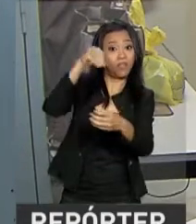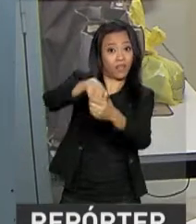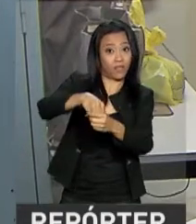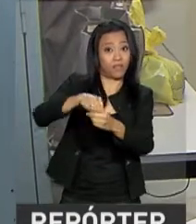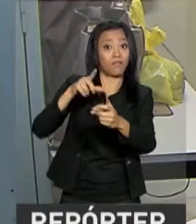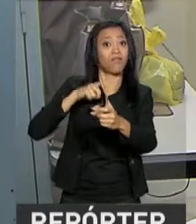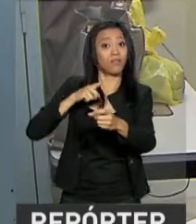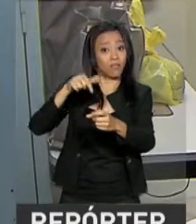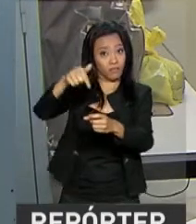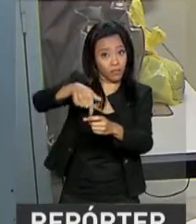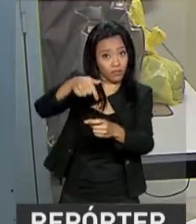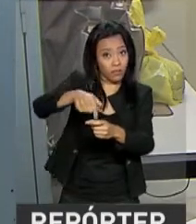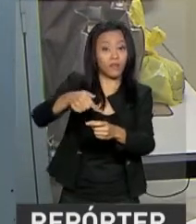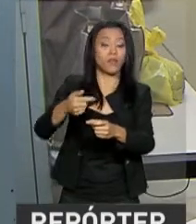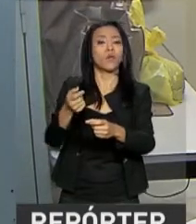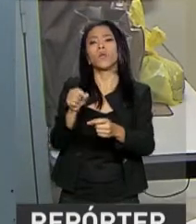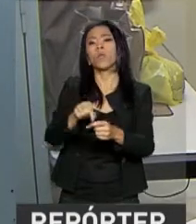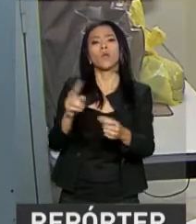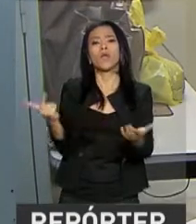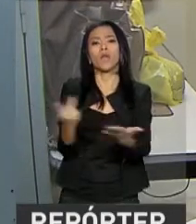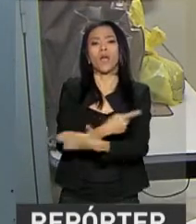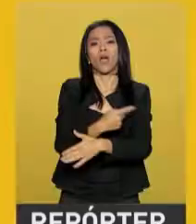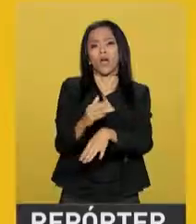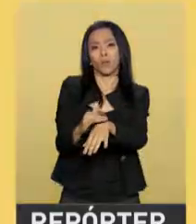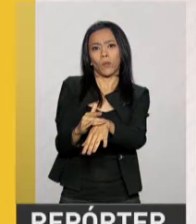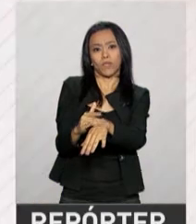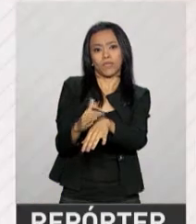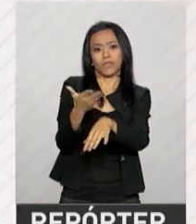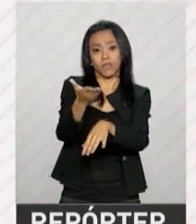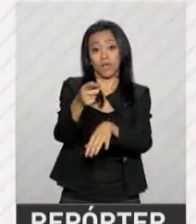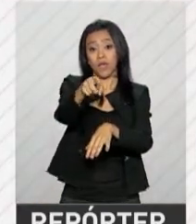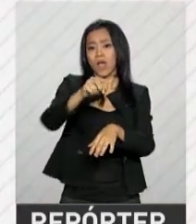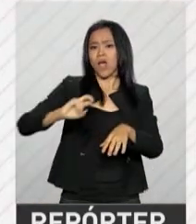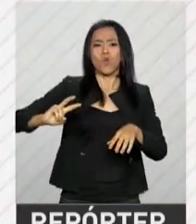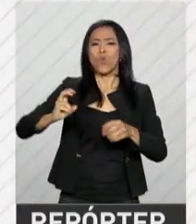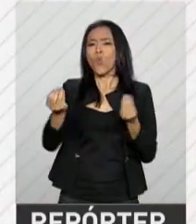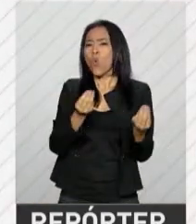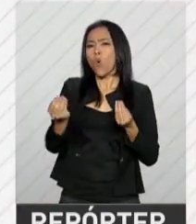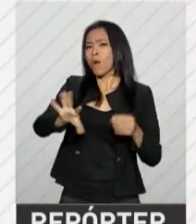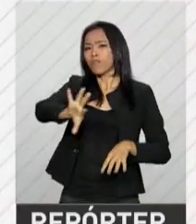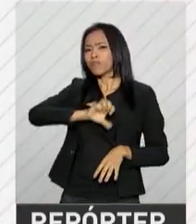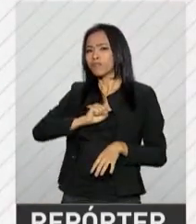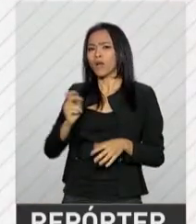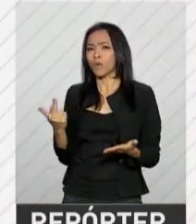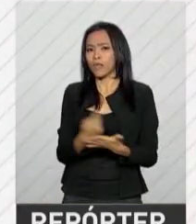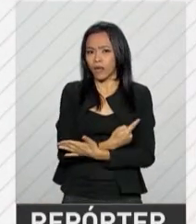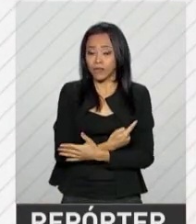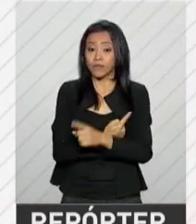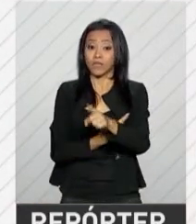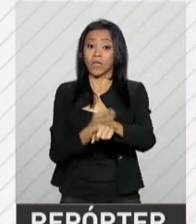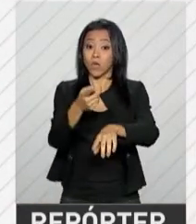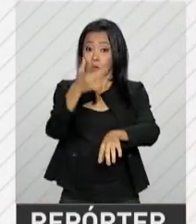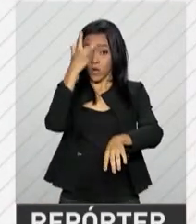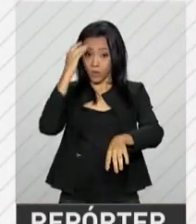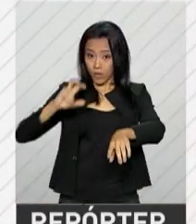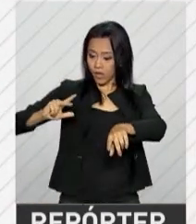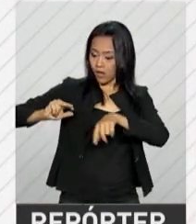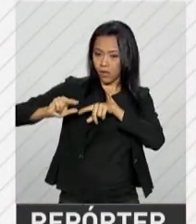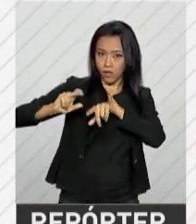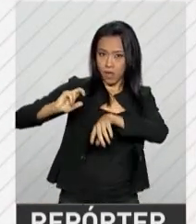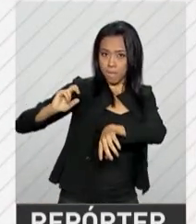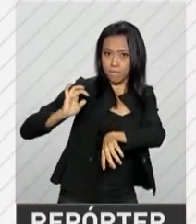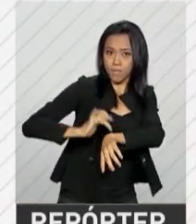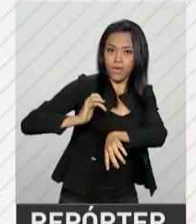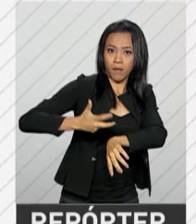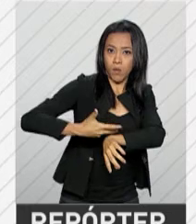cruzi parasita que causa a doença a contaminação ocorre da seguinte forma ao picar uma pessoa para se alimentar